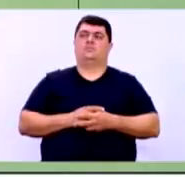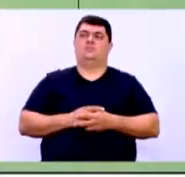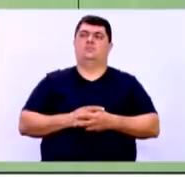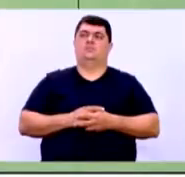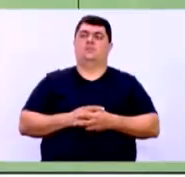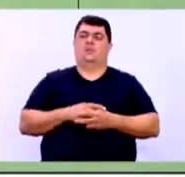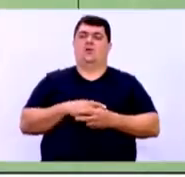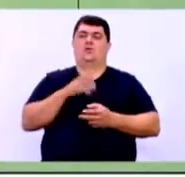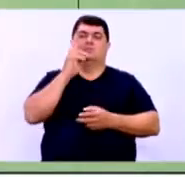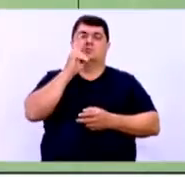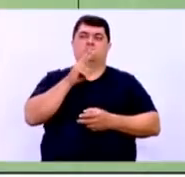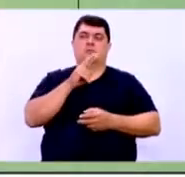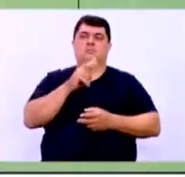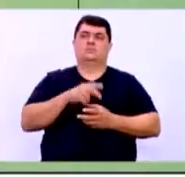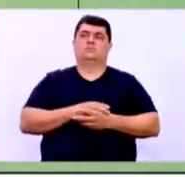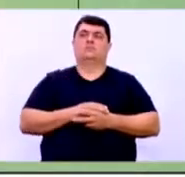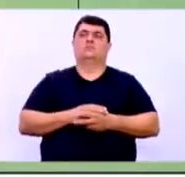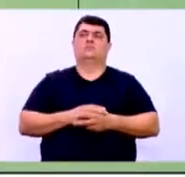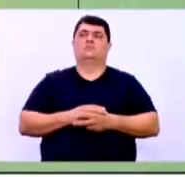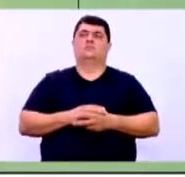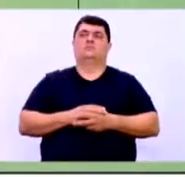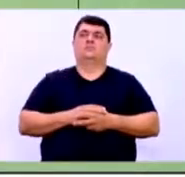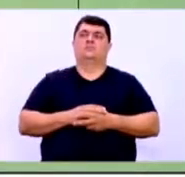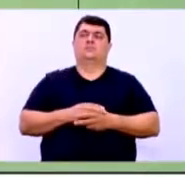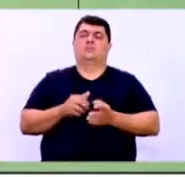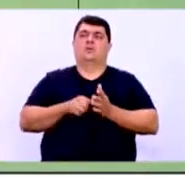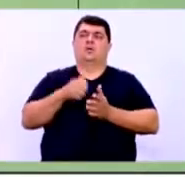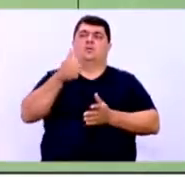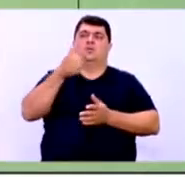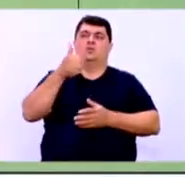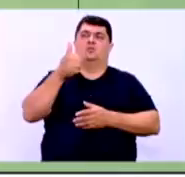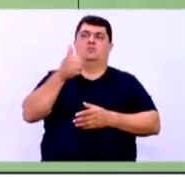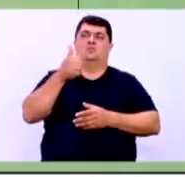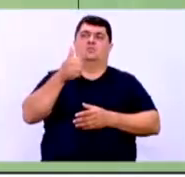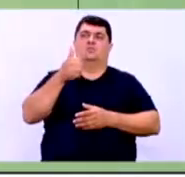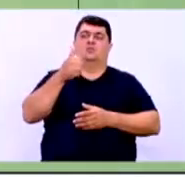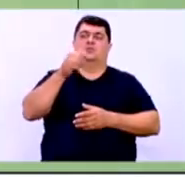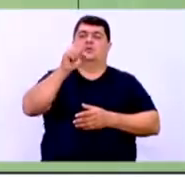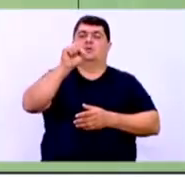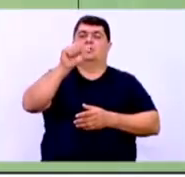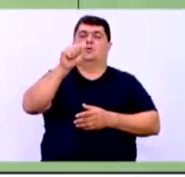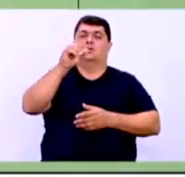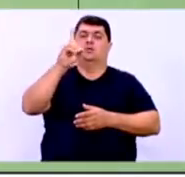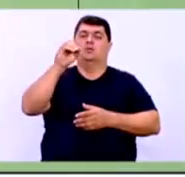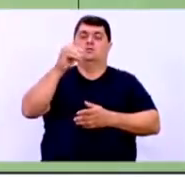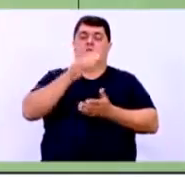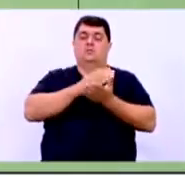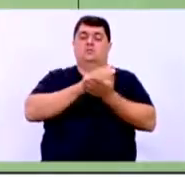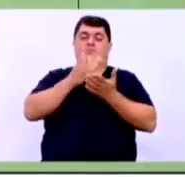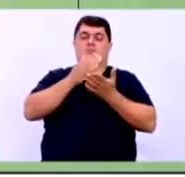Vamos resolver? Então lá, primeiro lançamento é o quê? O saldo inicial.